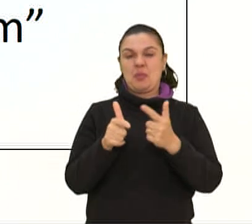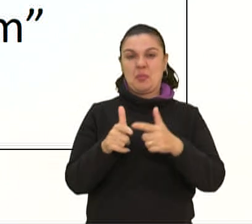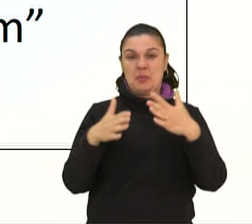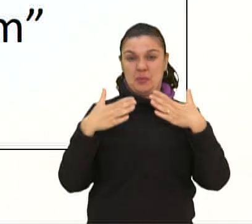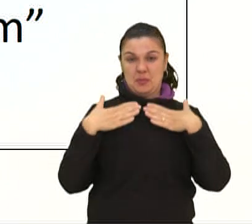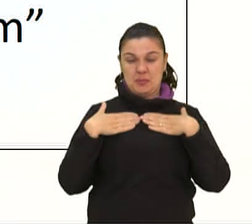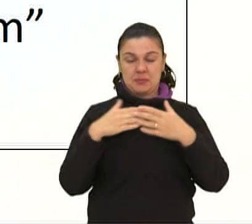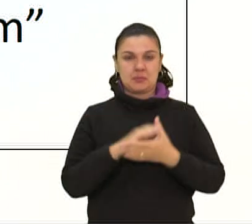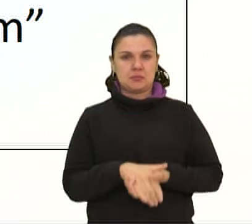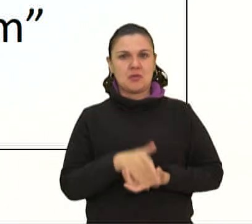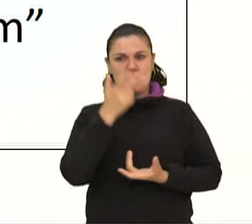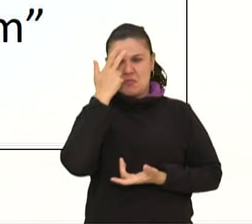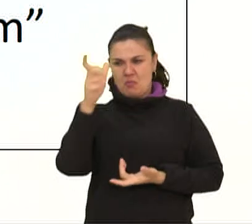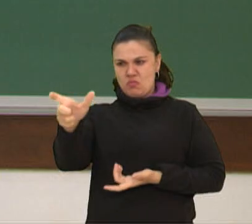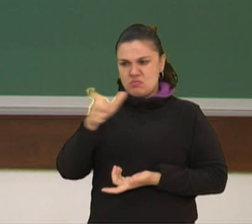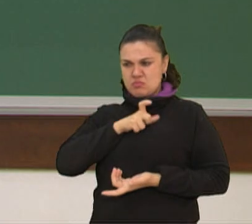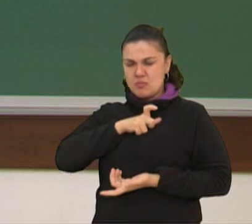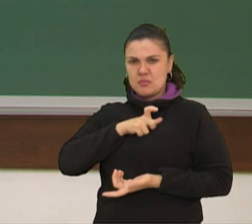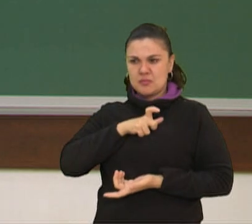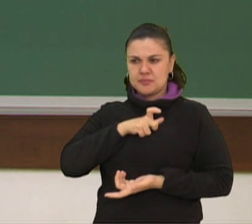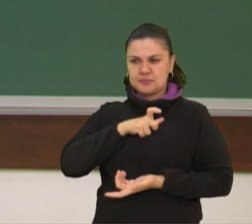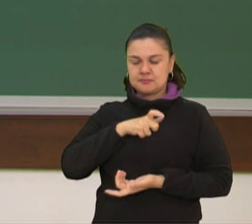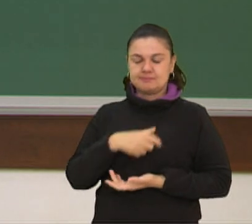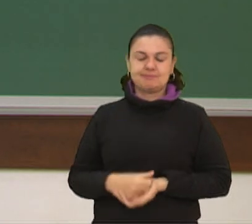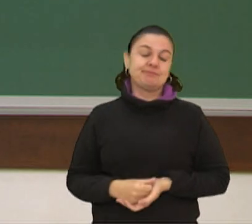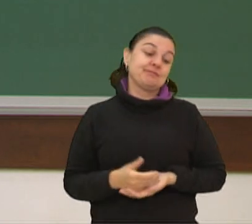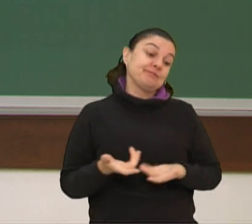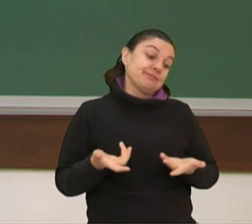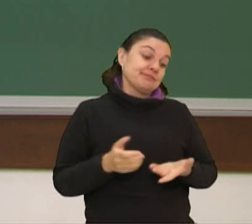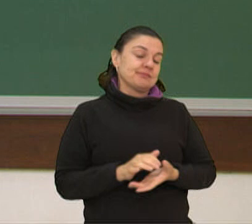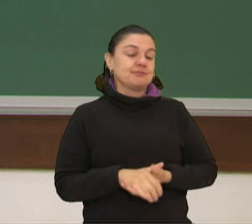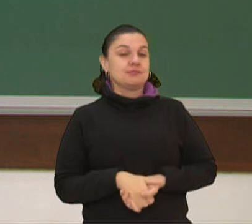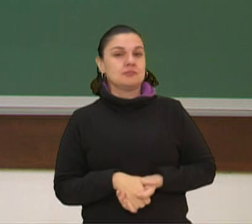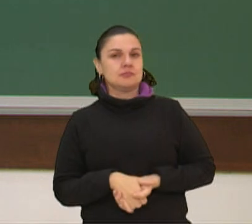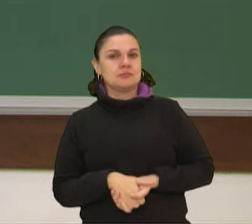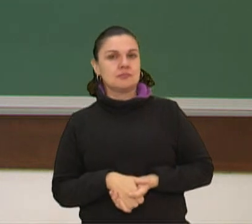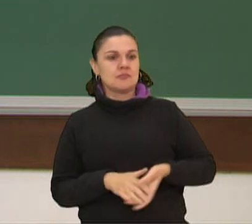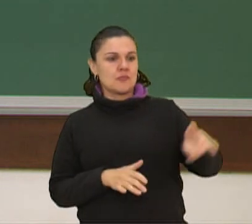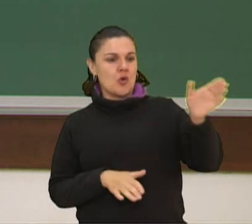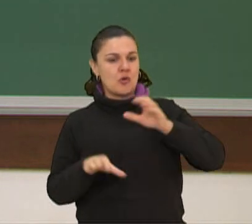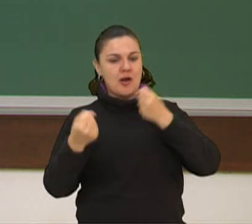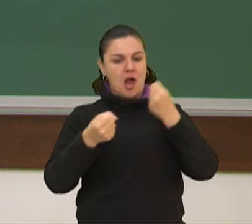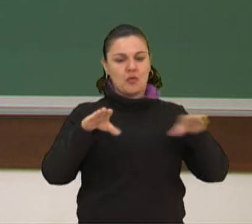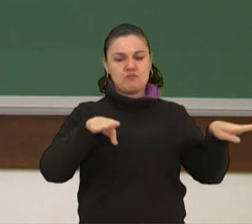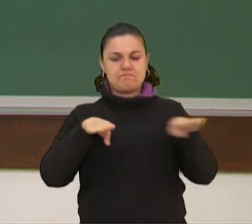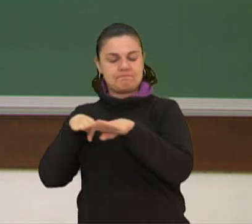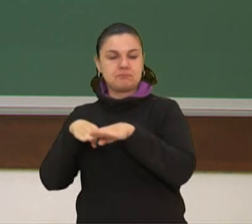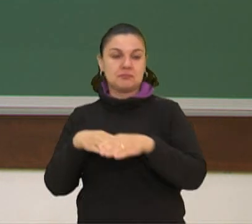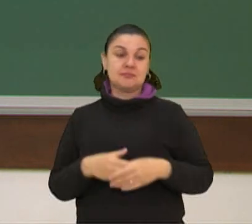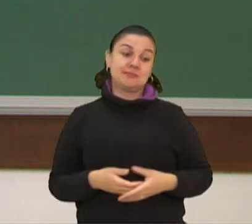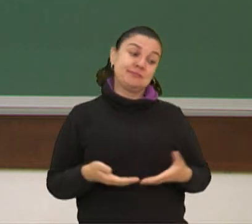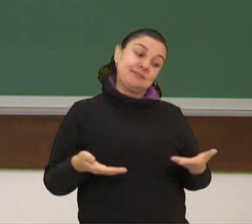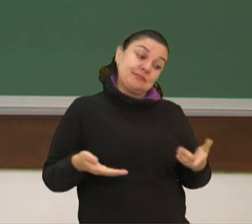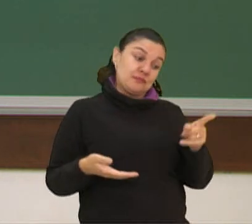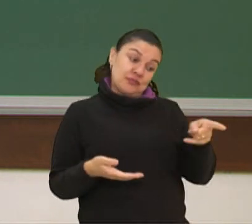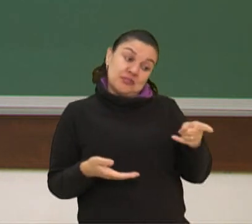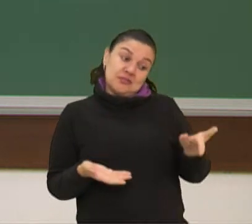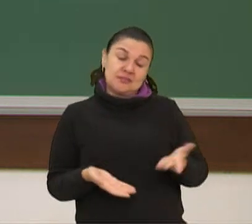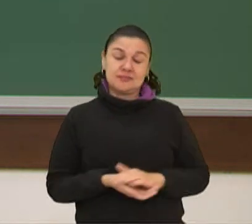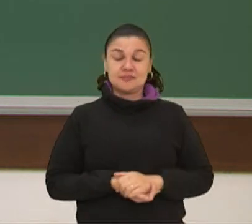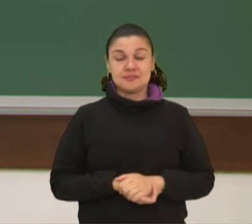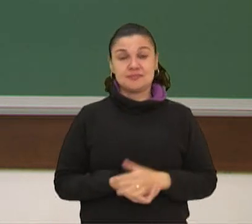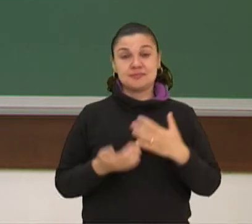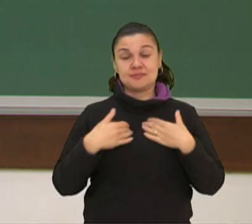vão tentar te causar dano. Mas ele termina a frase, ó, olha bem o final da frase.